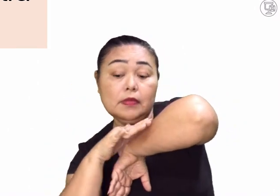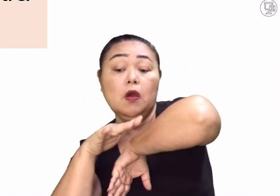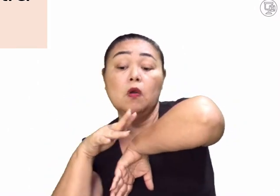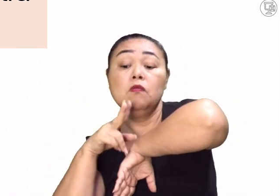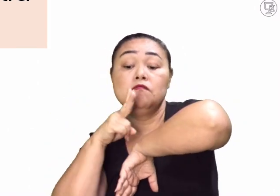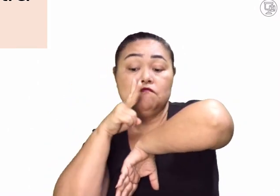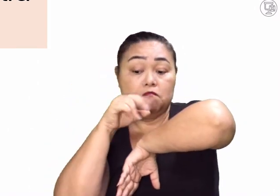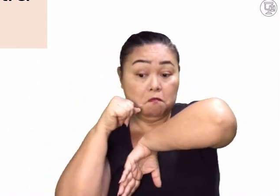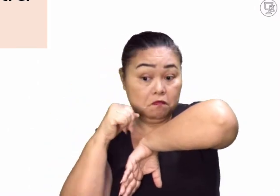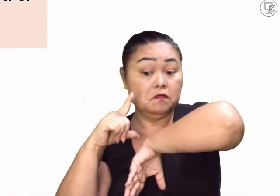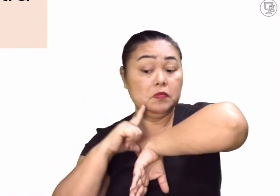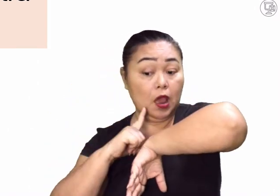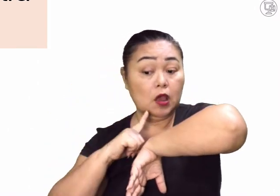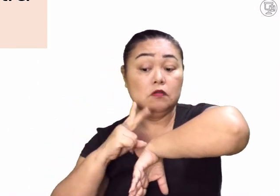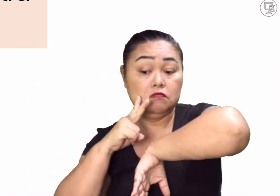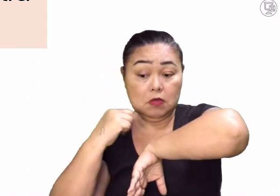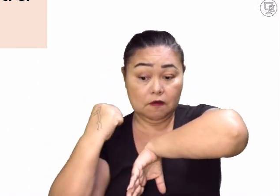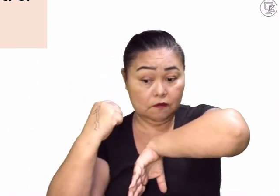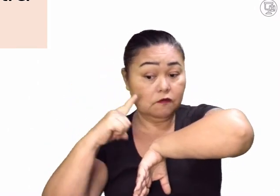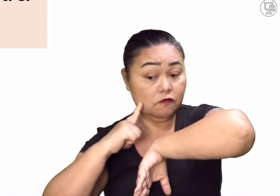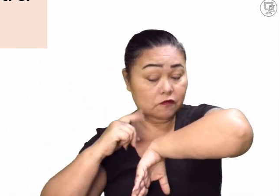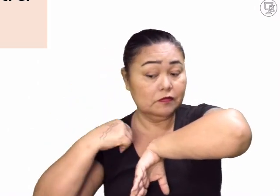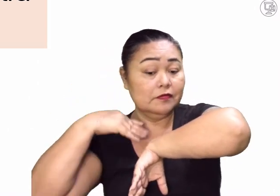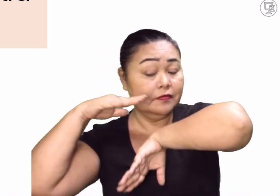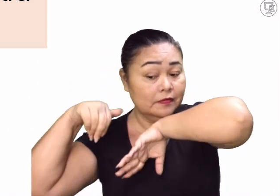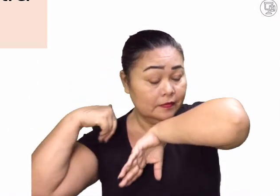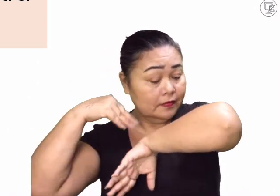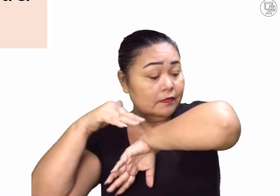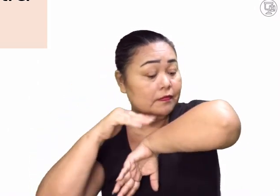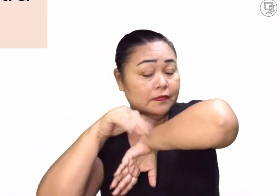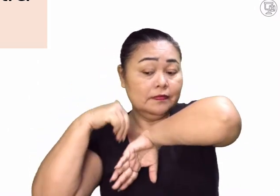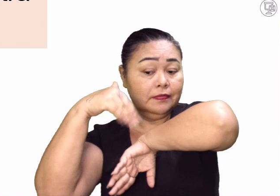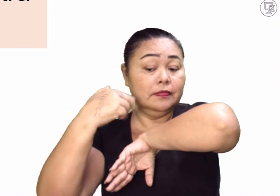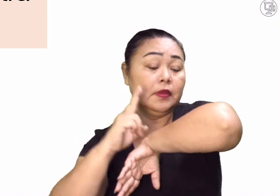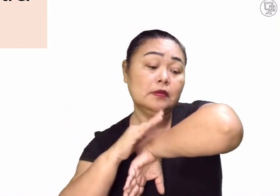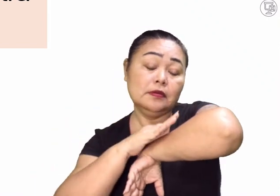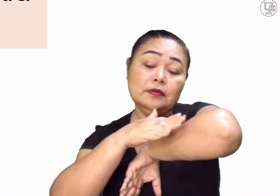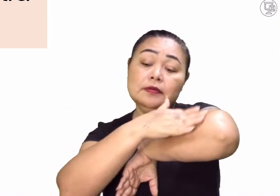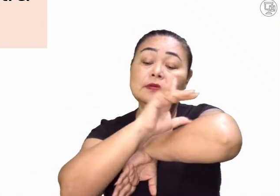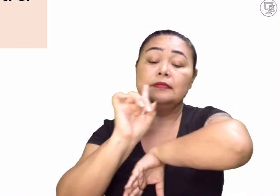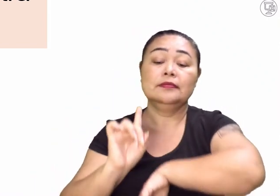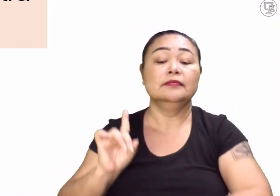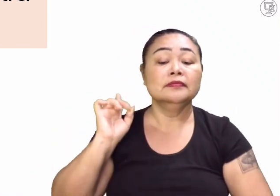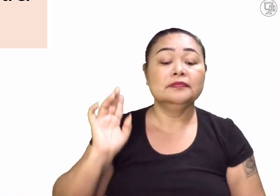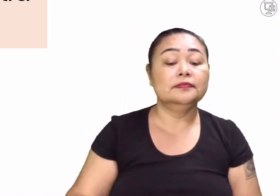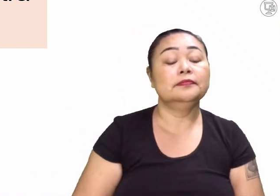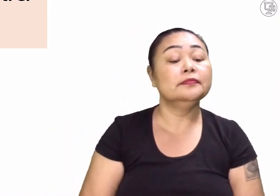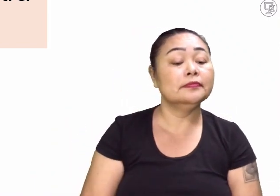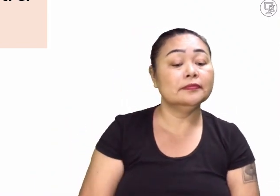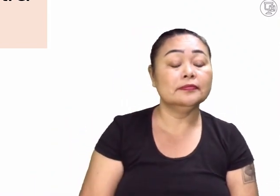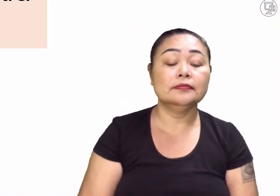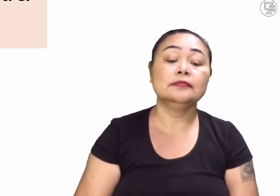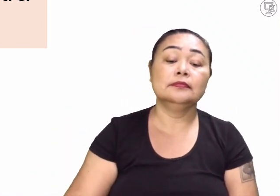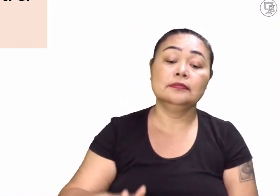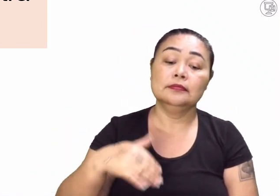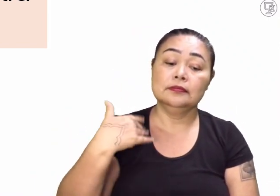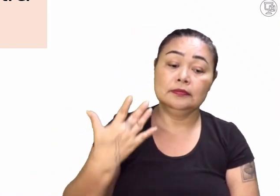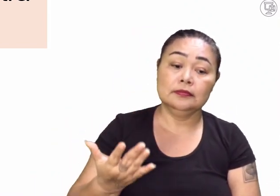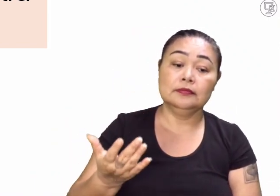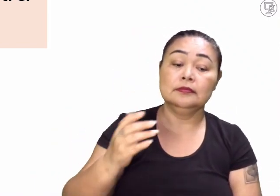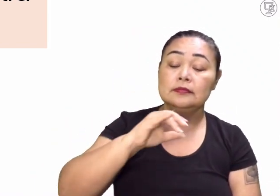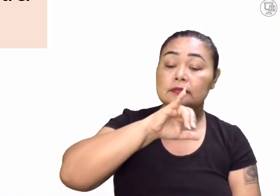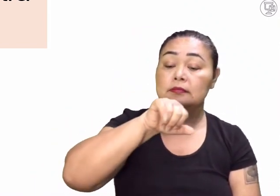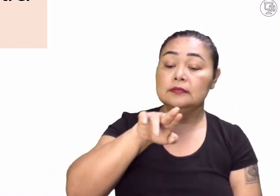né? E nadar muito, tem que ter força na munheca. Né? Porque nadar contra um rio não é para qualquer um. Exatamente. Então,